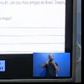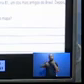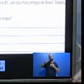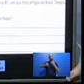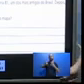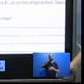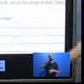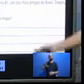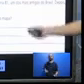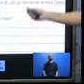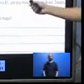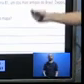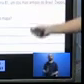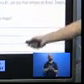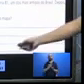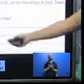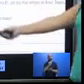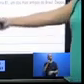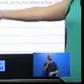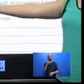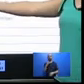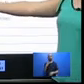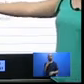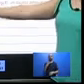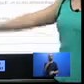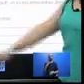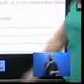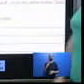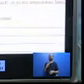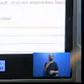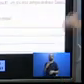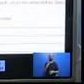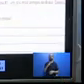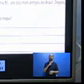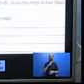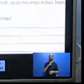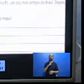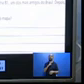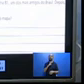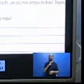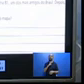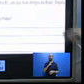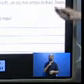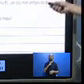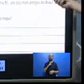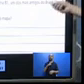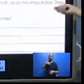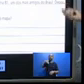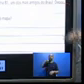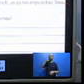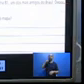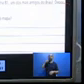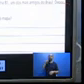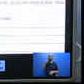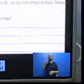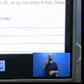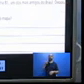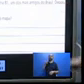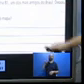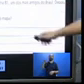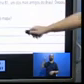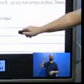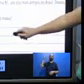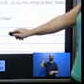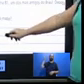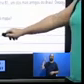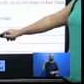página 83, nós vamos retomar lá na 81 a imagem do mapa, né? Um dos mais antigos do Brasil. E